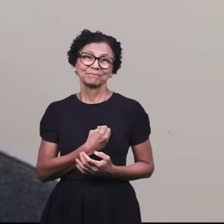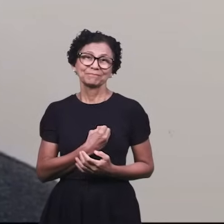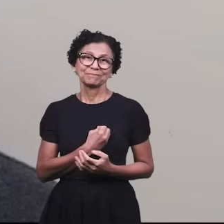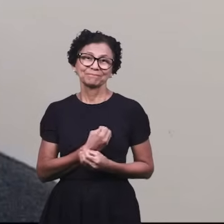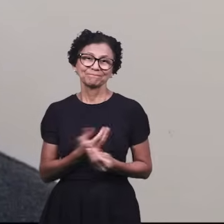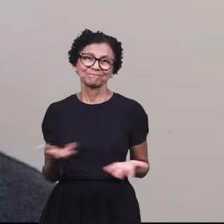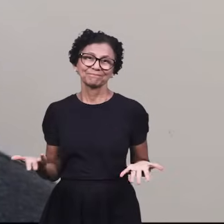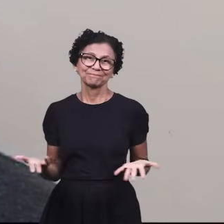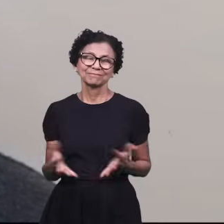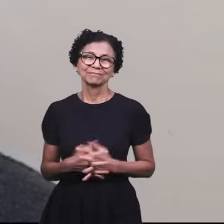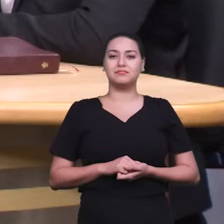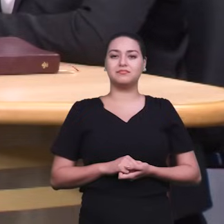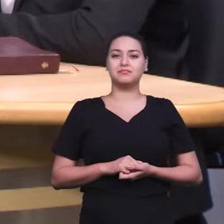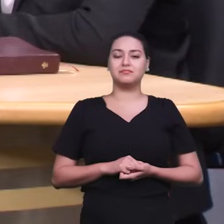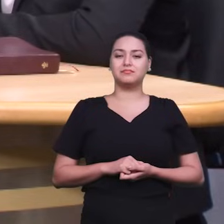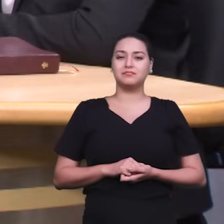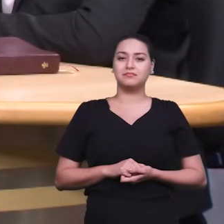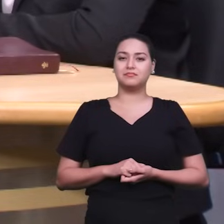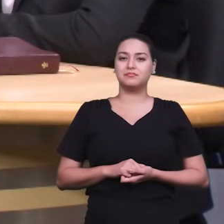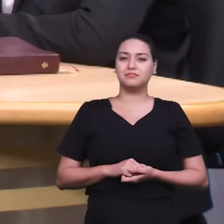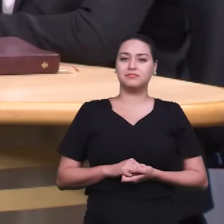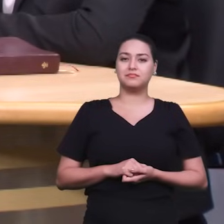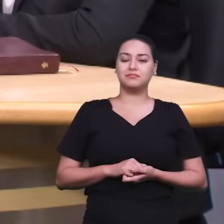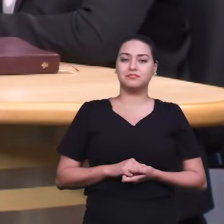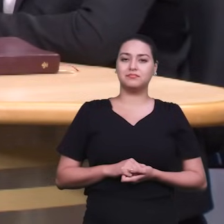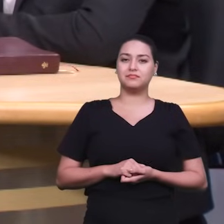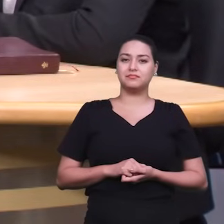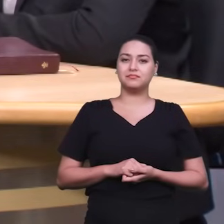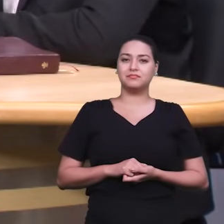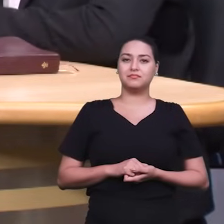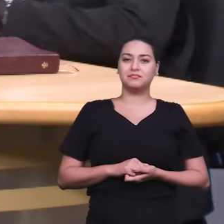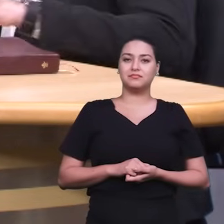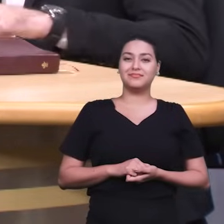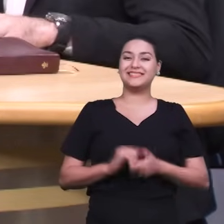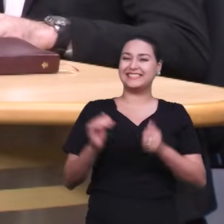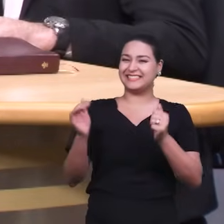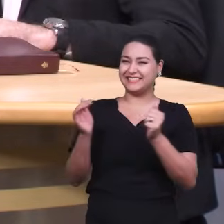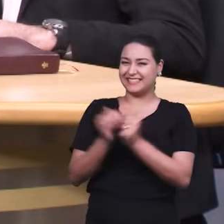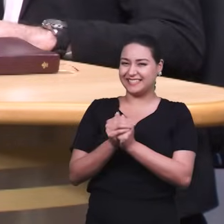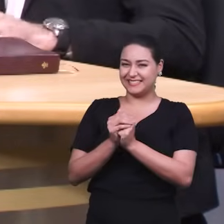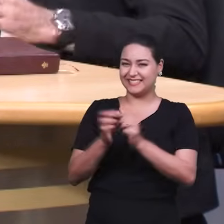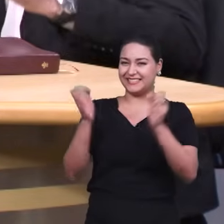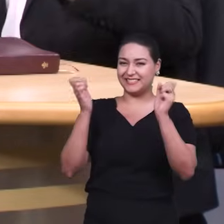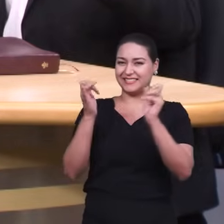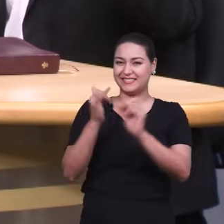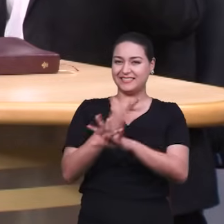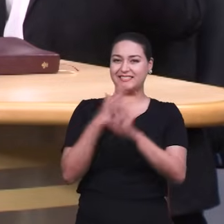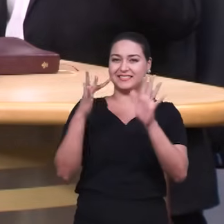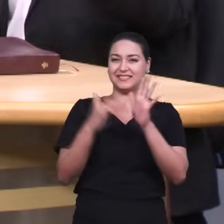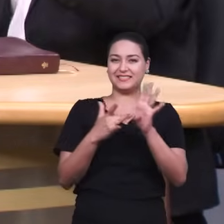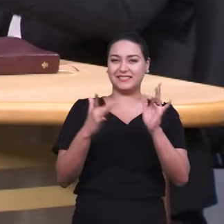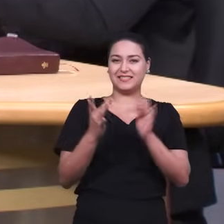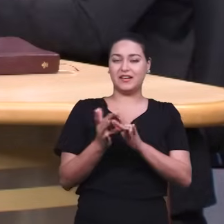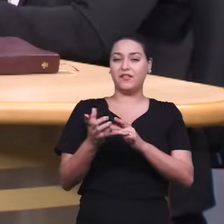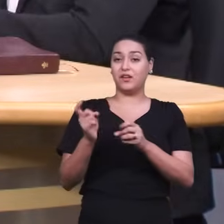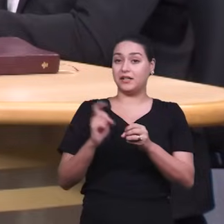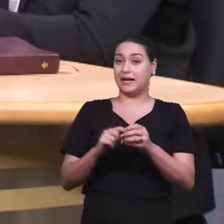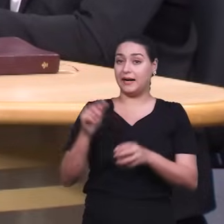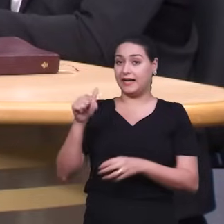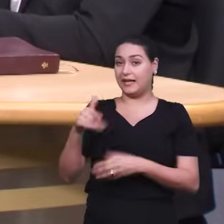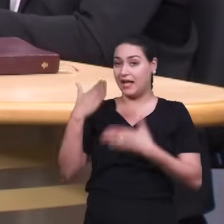a vida. Amém. Glória a Jesus. Né? Voltamos aqui, agradecendo mais uma vez a